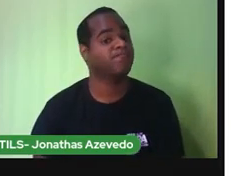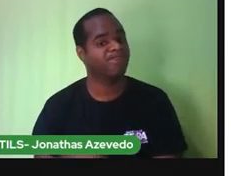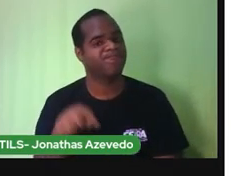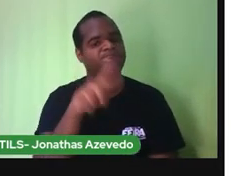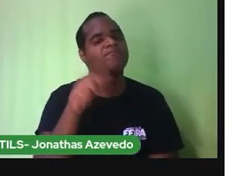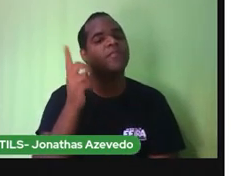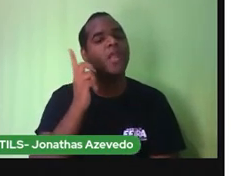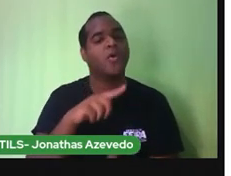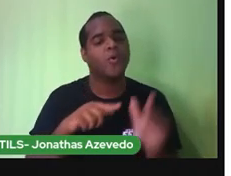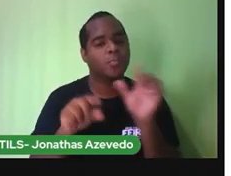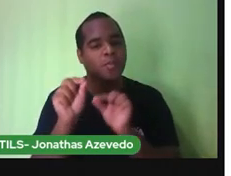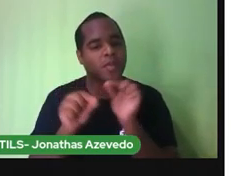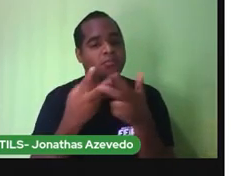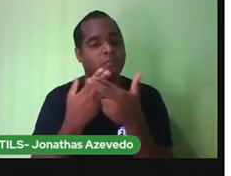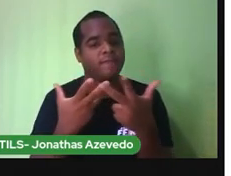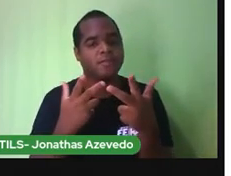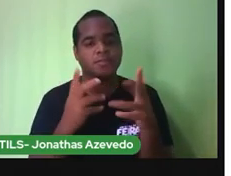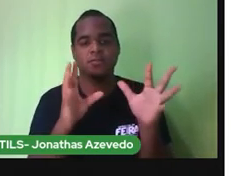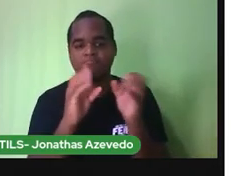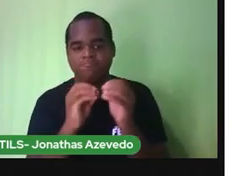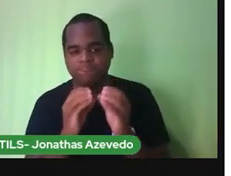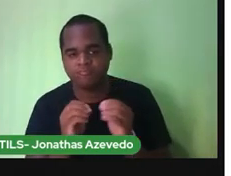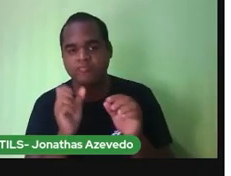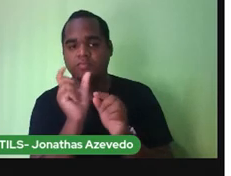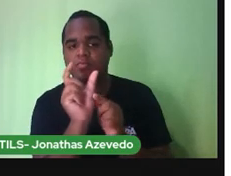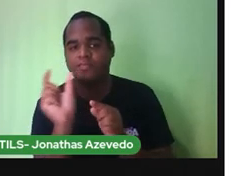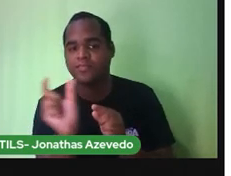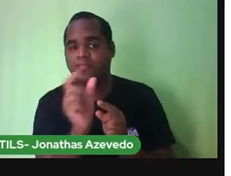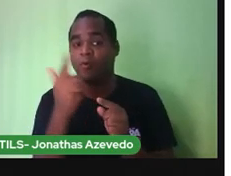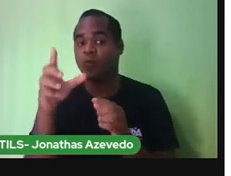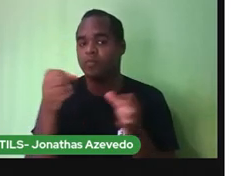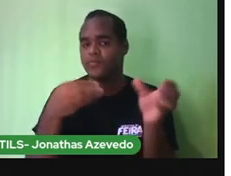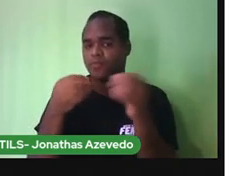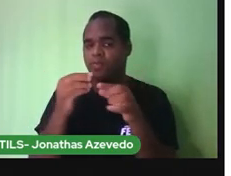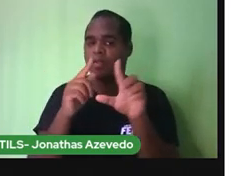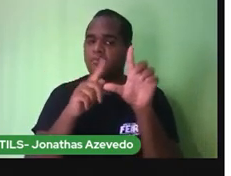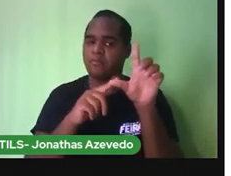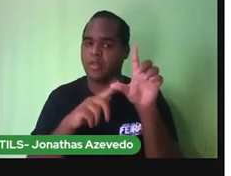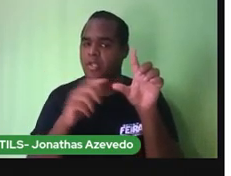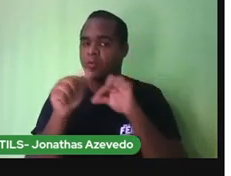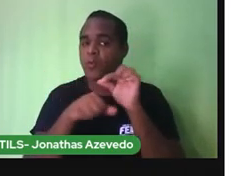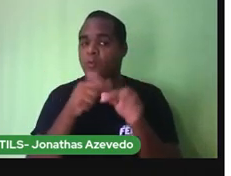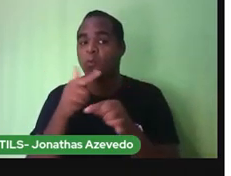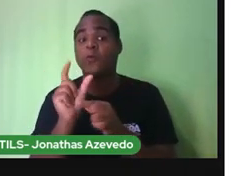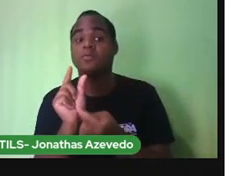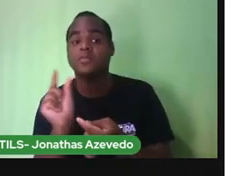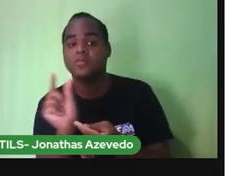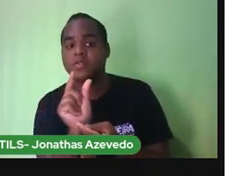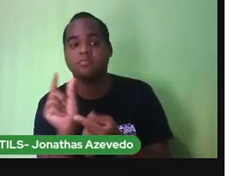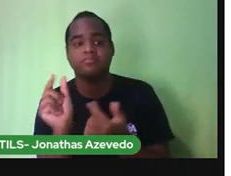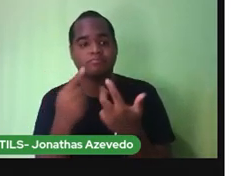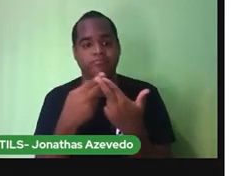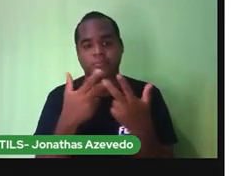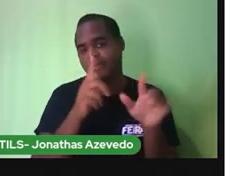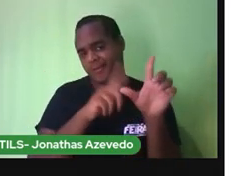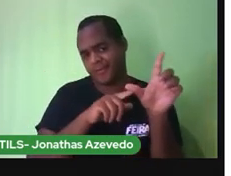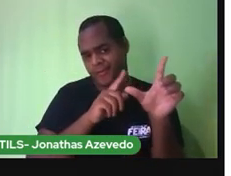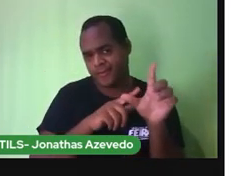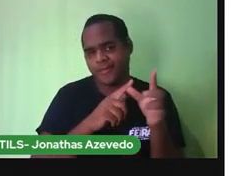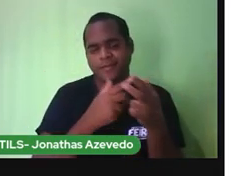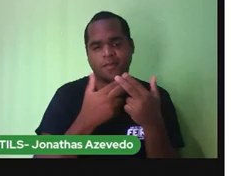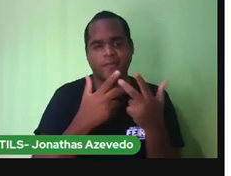conseguimos formar outras palavras mudando uma letrinha uma sílaba letras